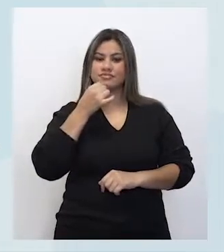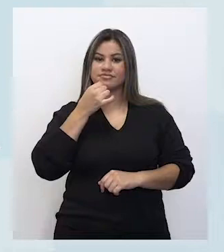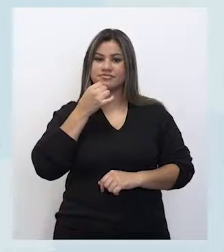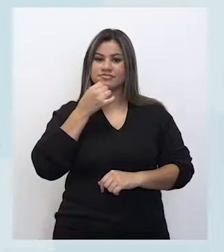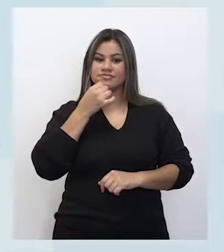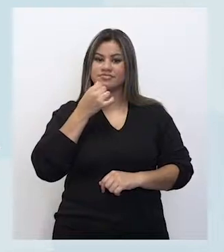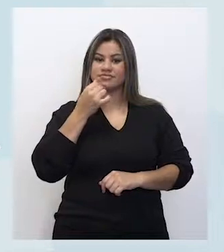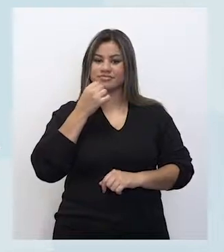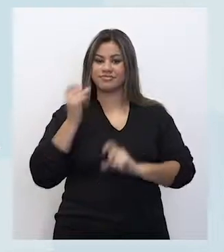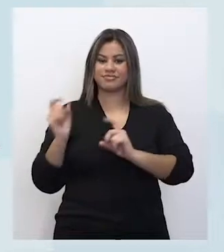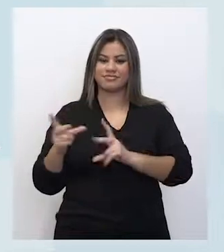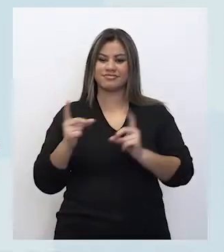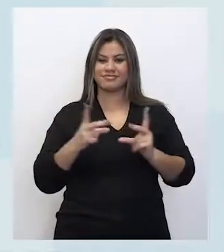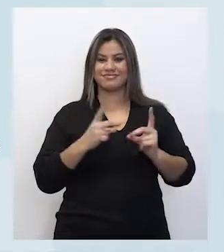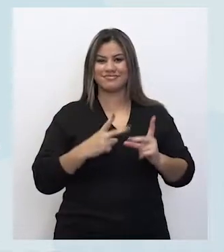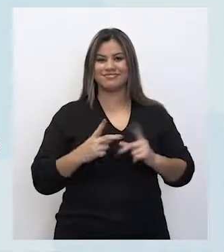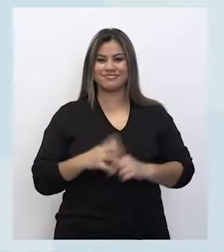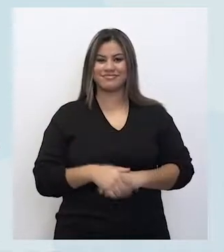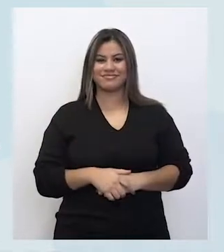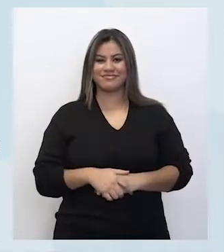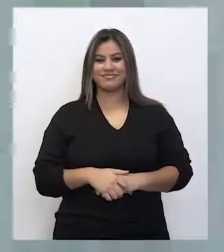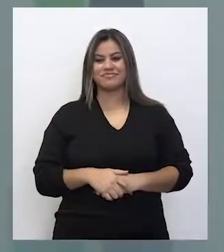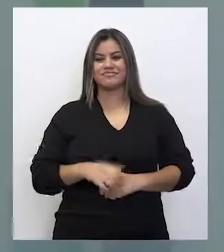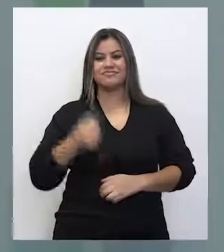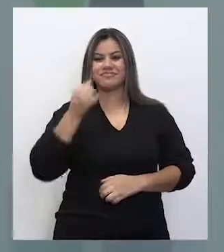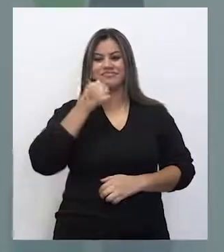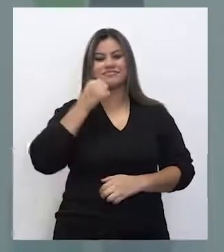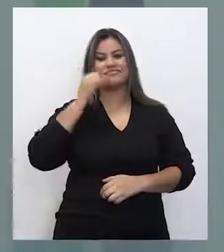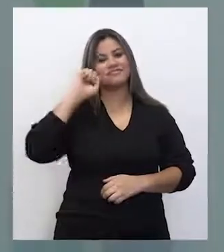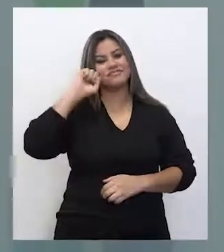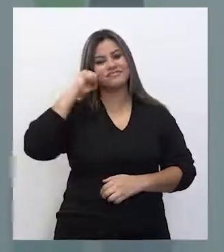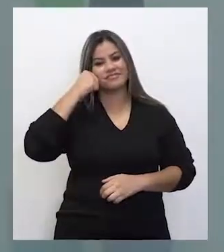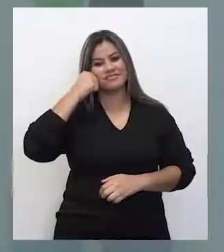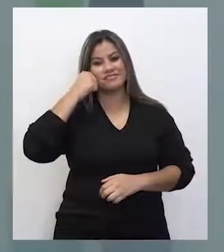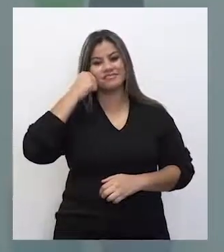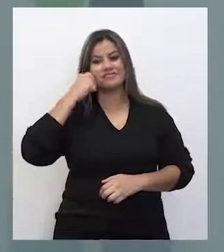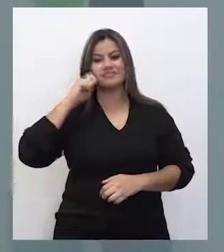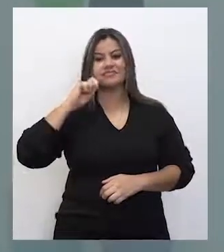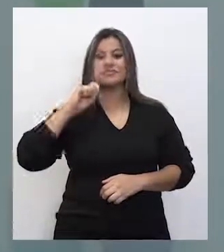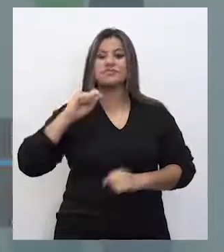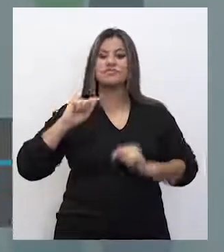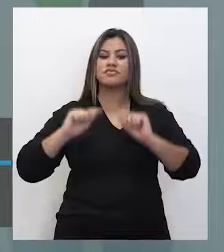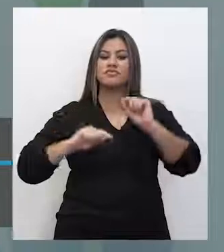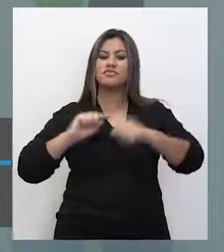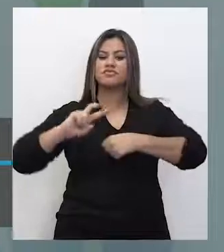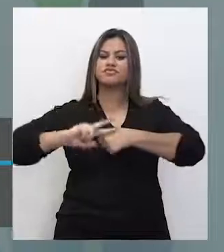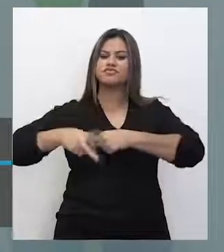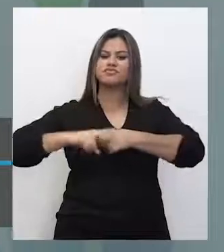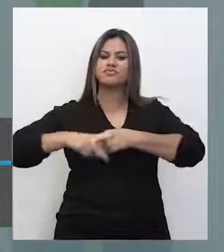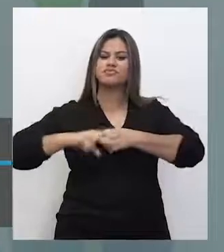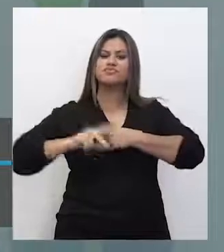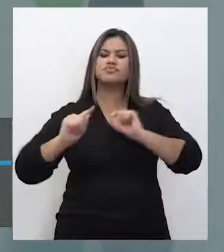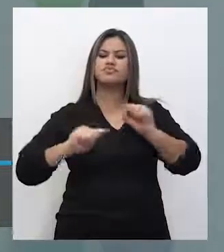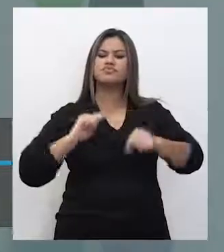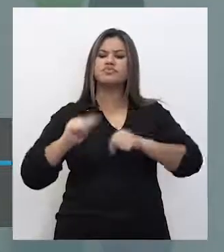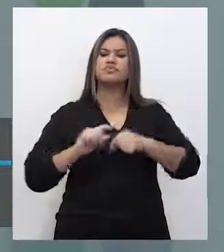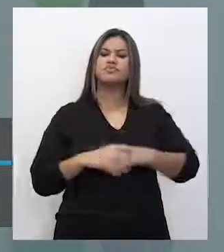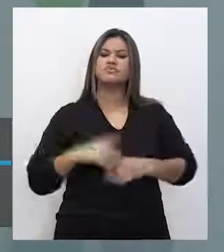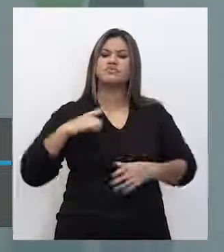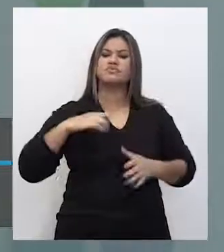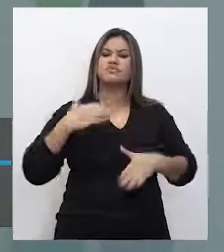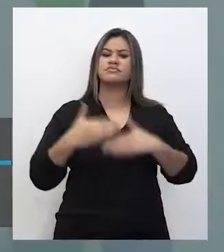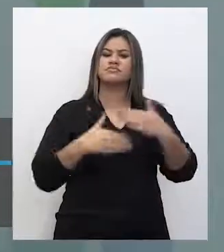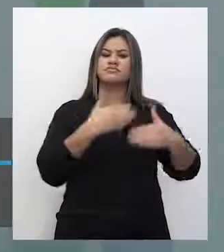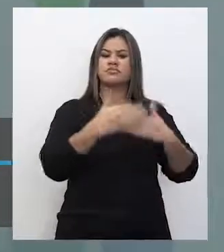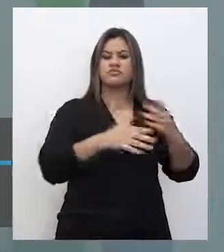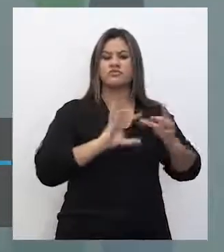Friday, né? Friday. Black Friday. Qual é a consequência, hein, gente? Olha, tem um processo